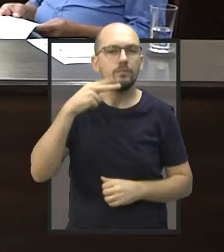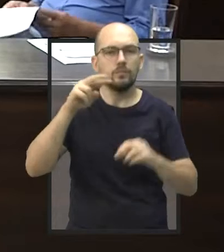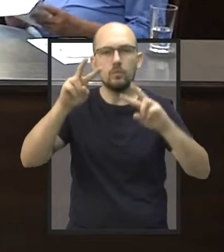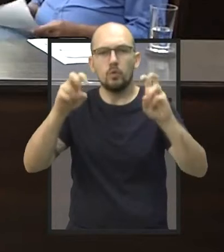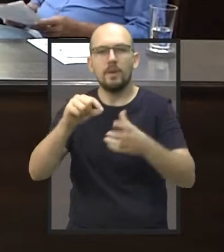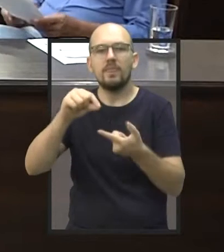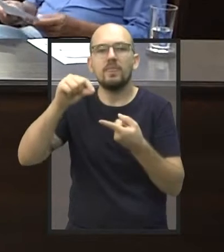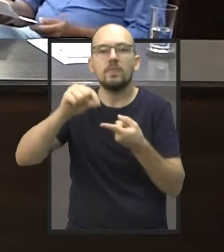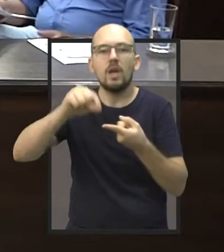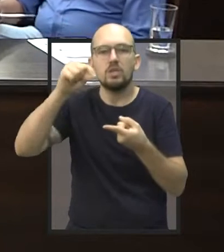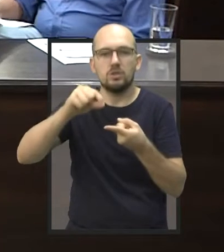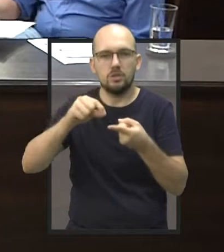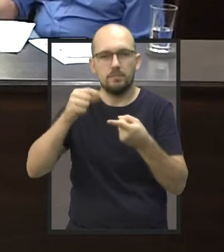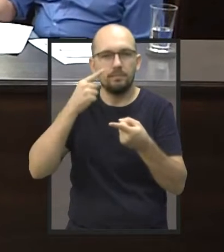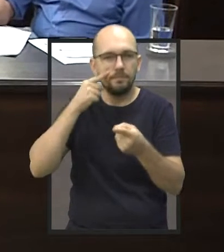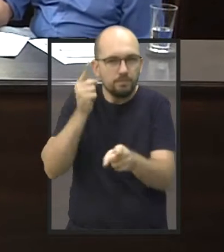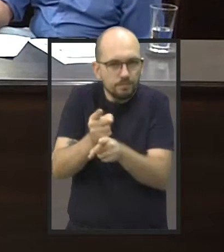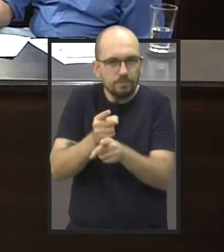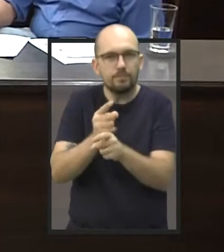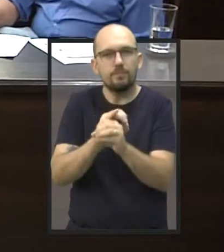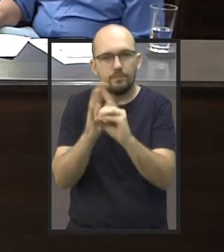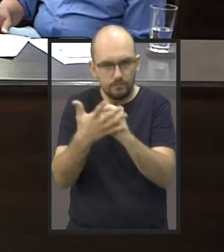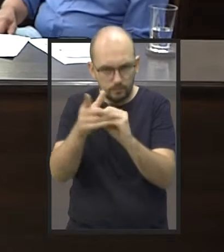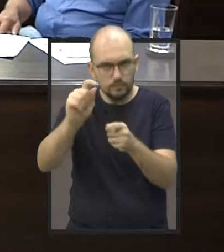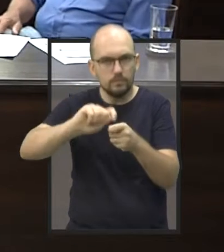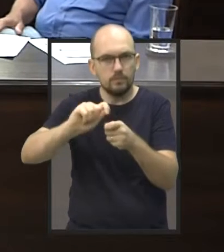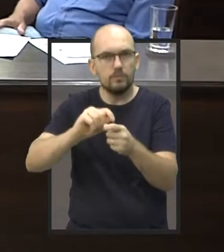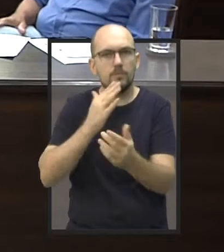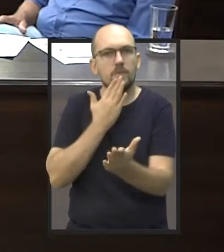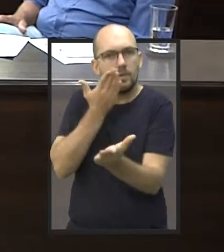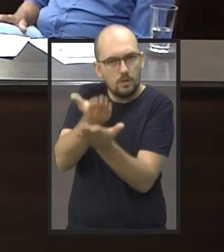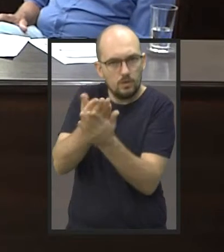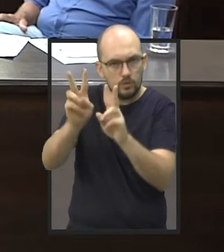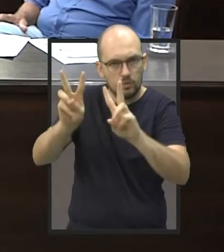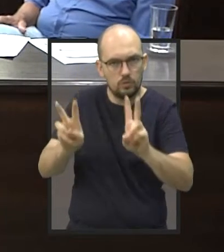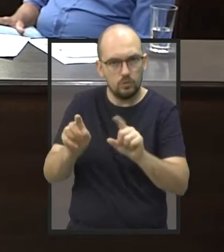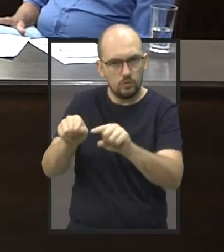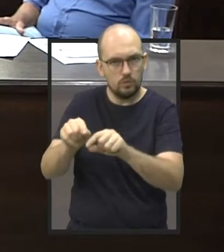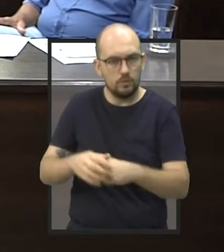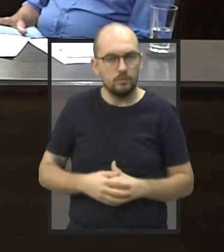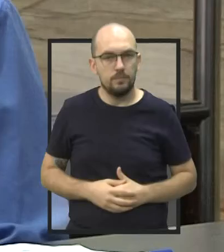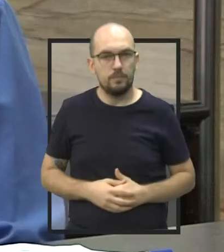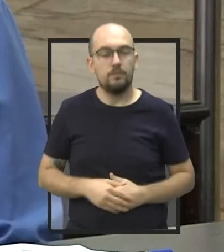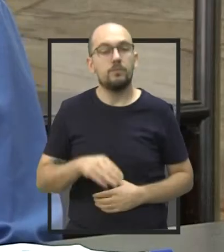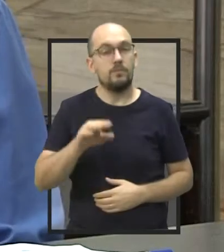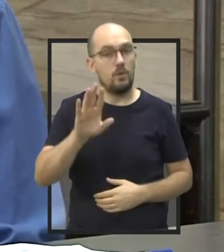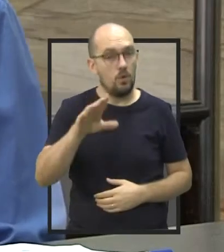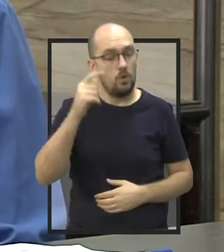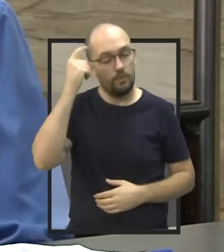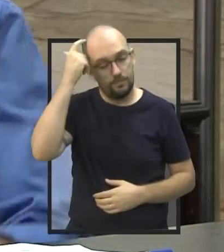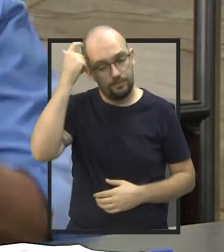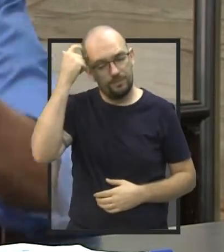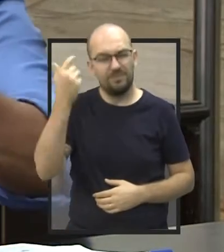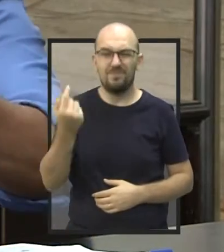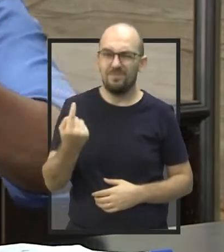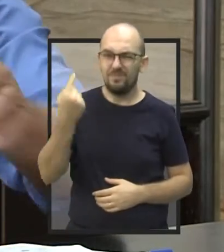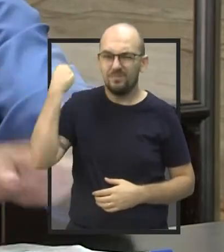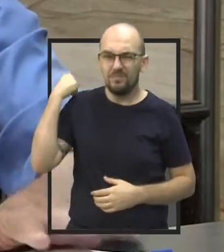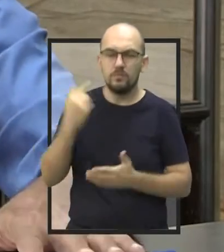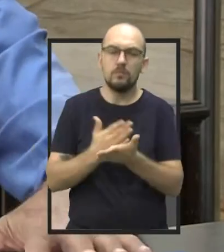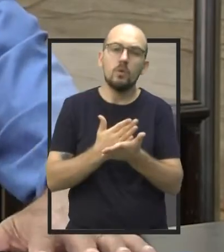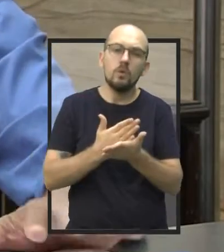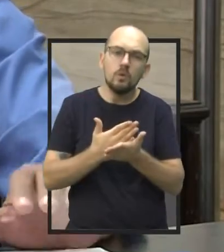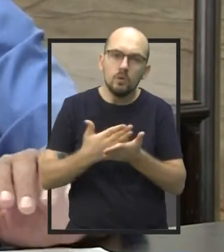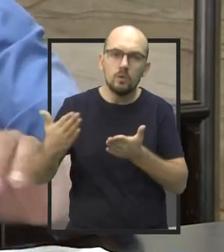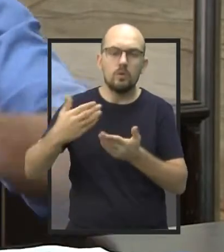autores do requerimento que trata dessa questão, né? Olha, se falou muito no começo